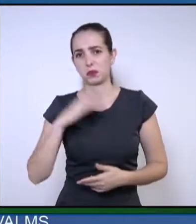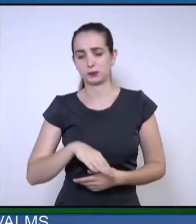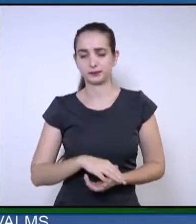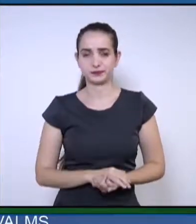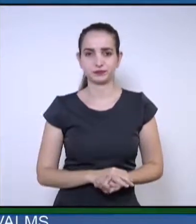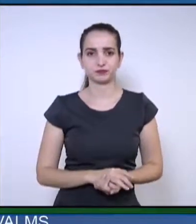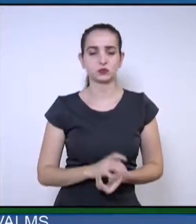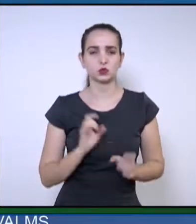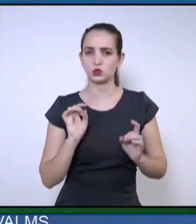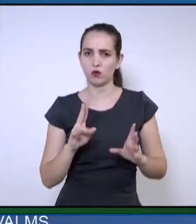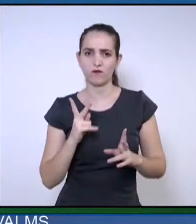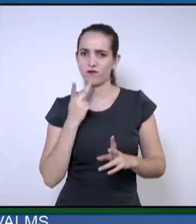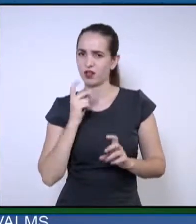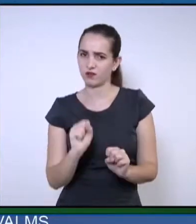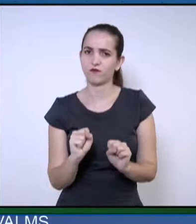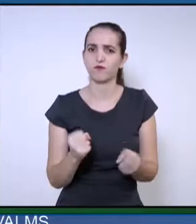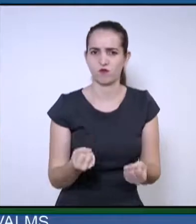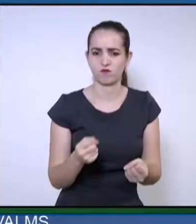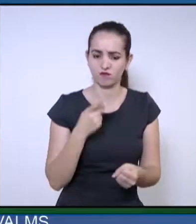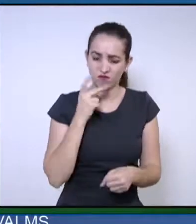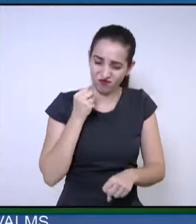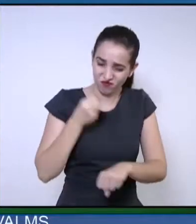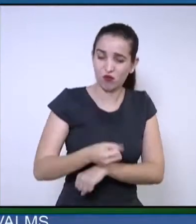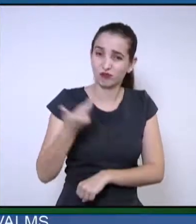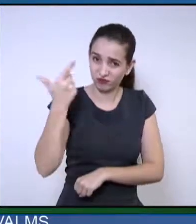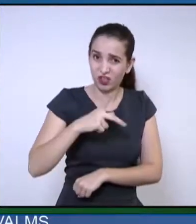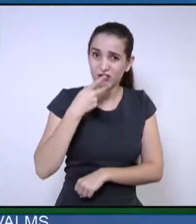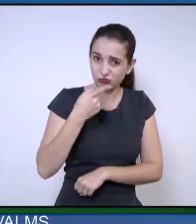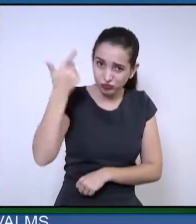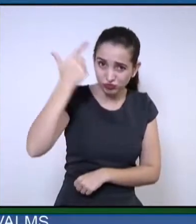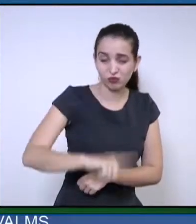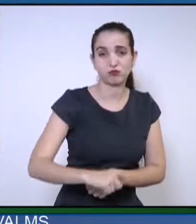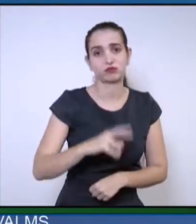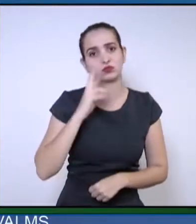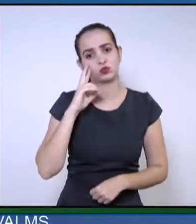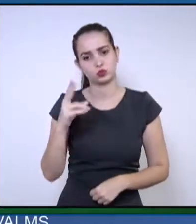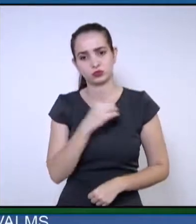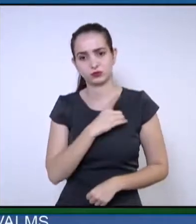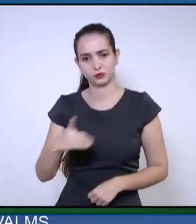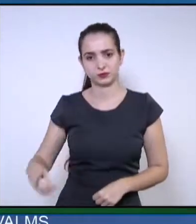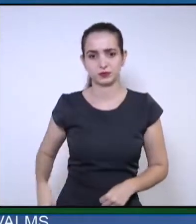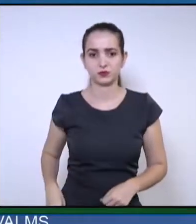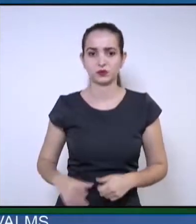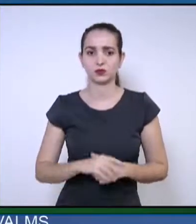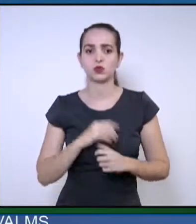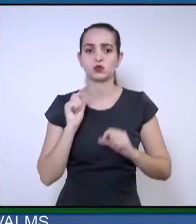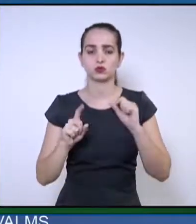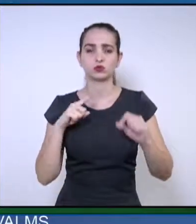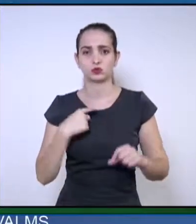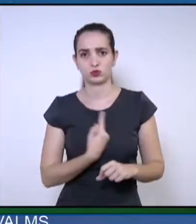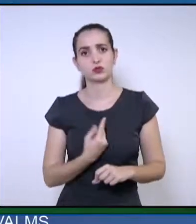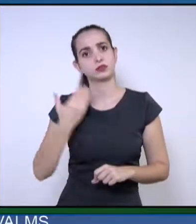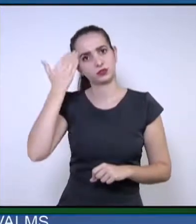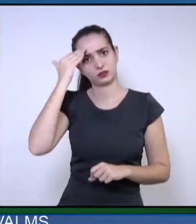Isso só reforça, senhores deputados, a tese, o entendimento